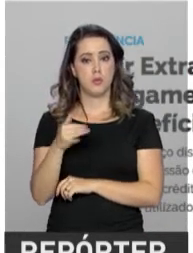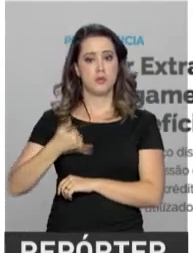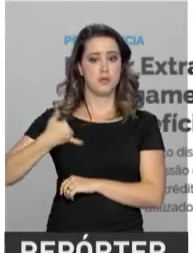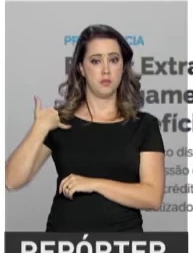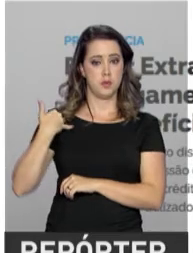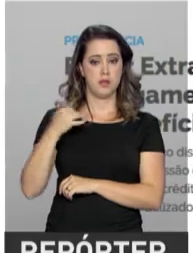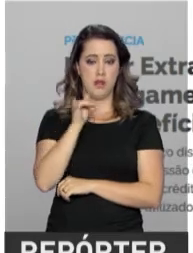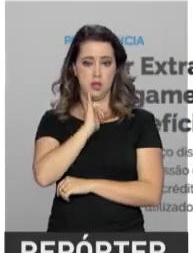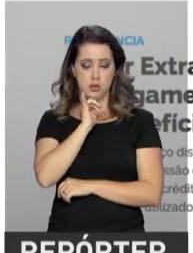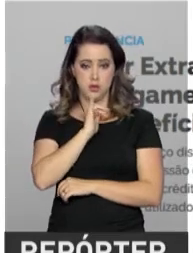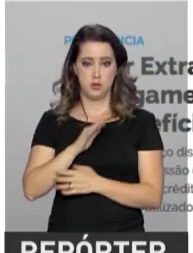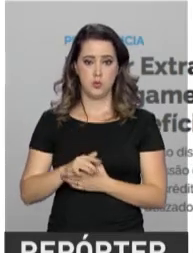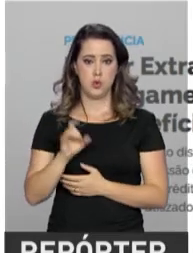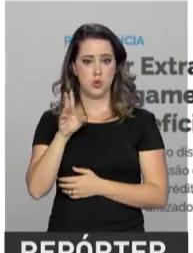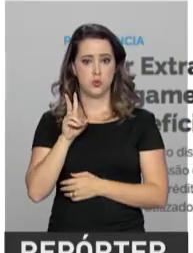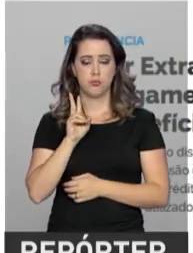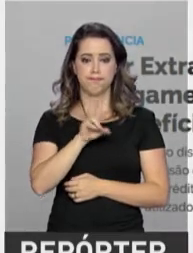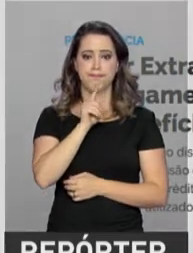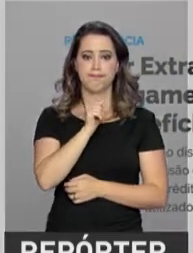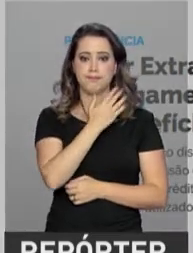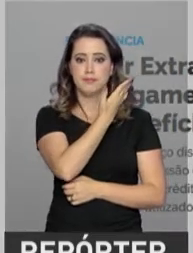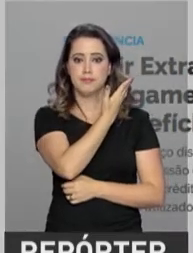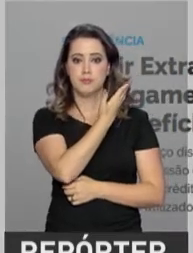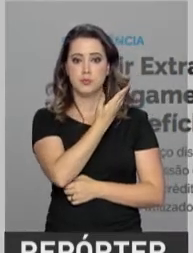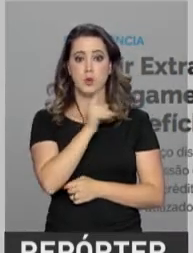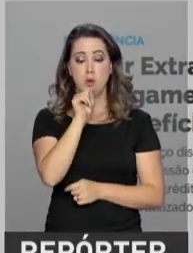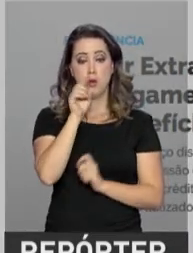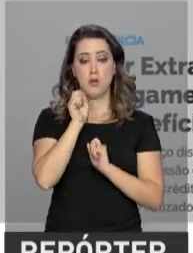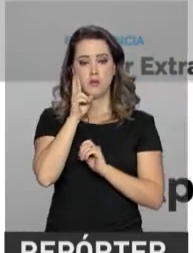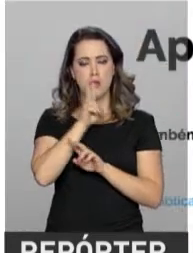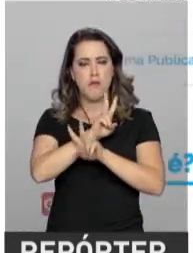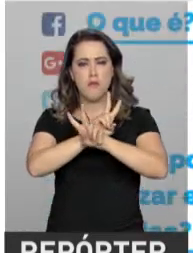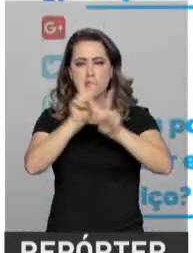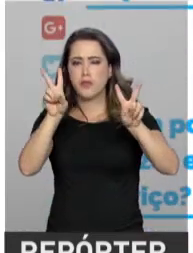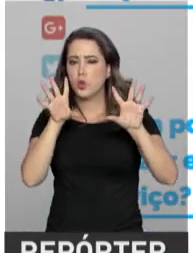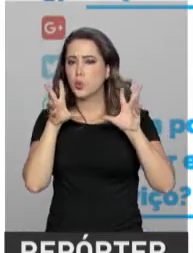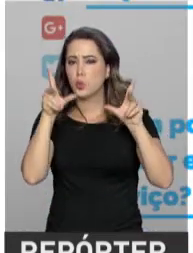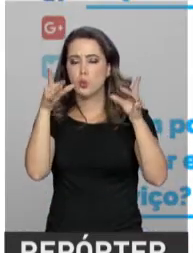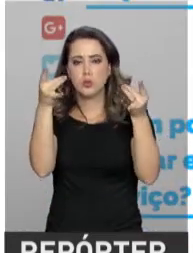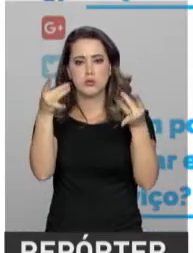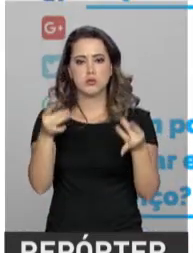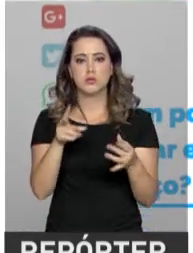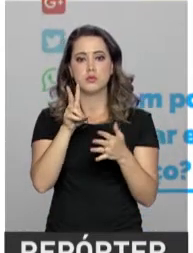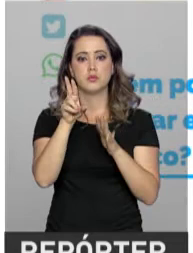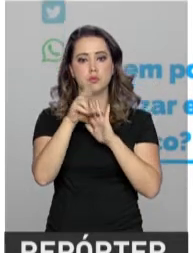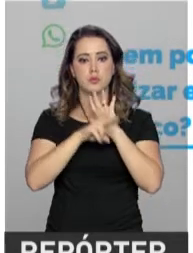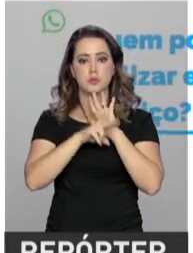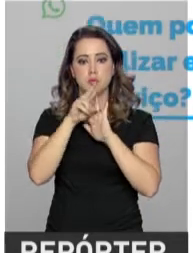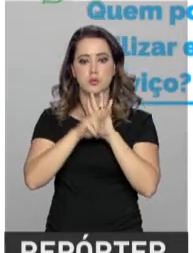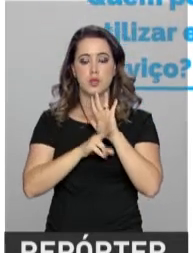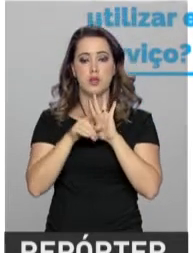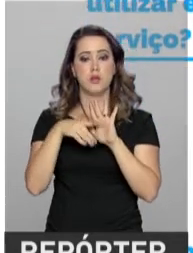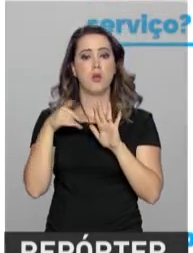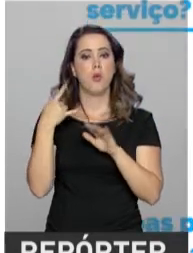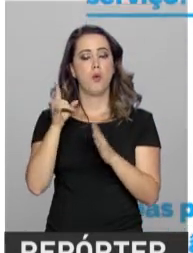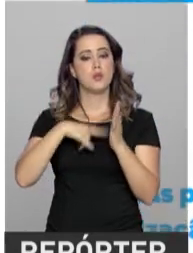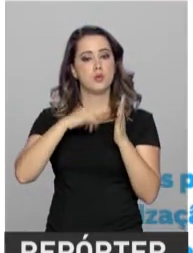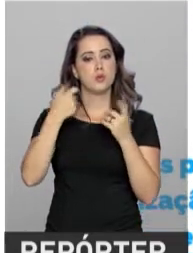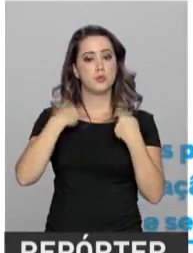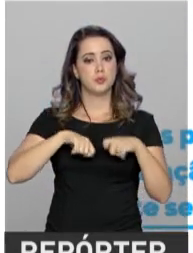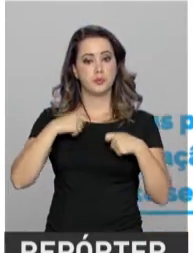idade por exemplo basta clicar nesta água você vai ver todas as regras também dá pra saber quais os documentos necessários